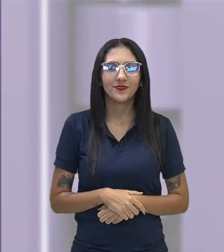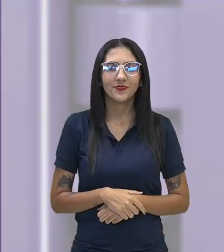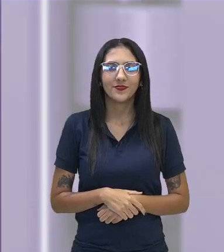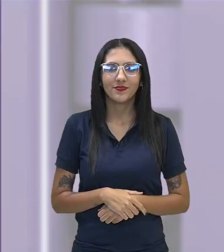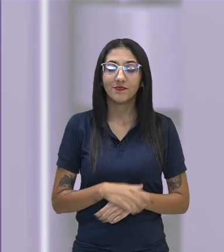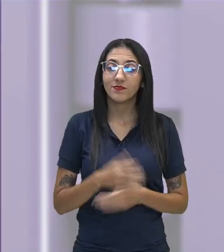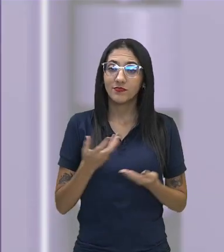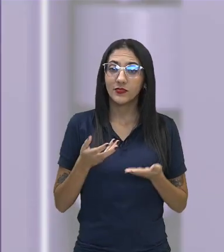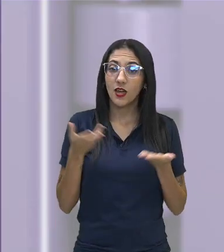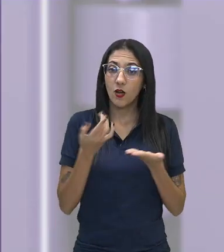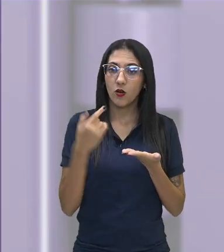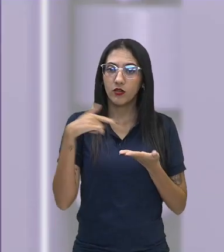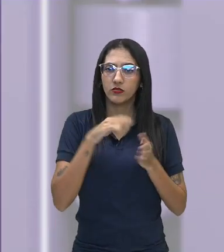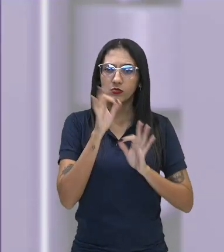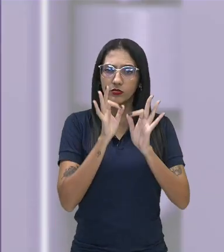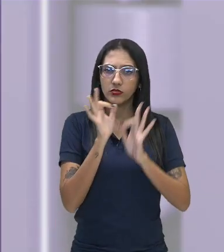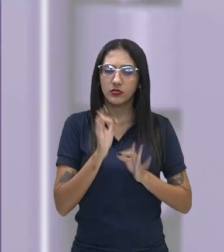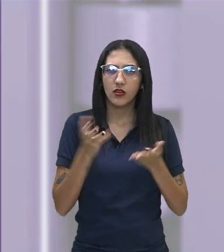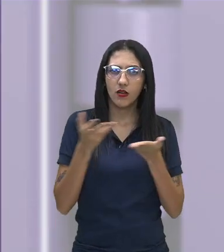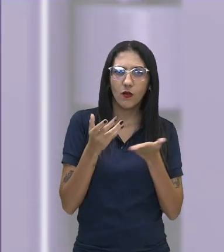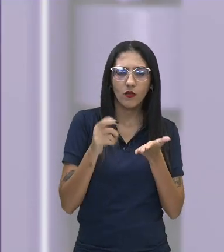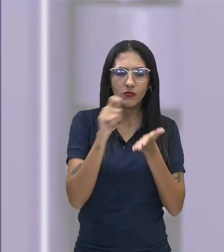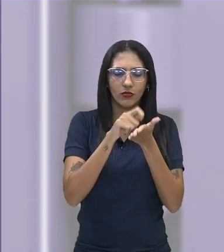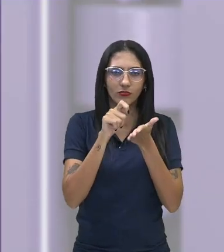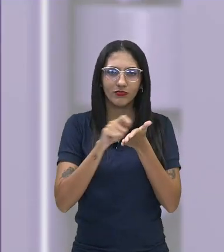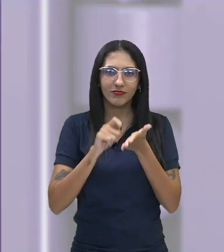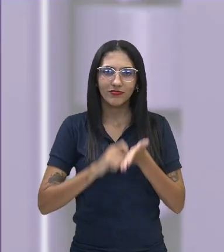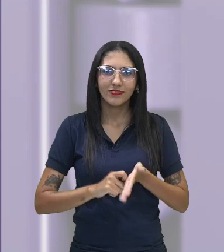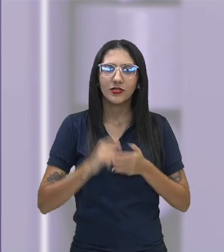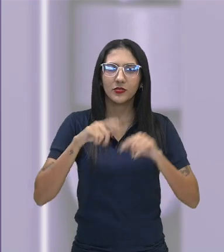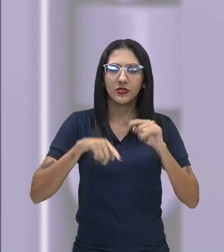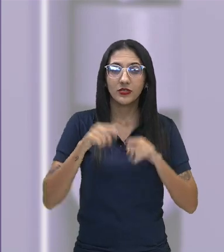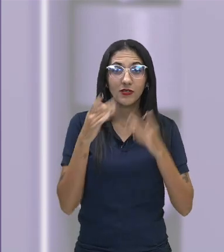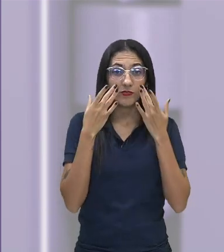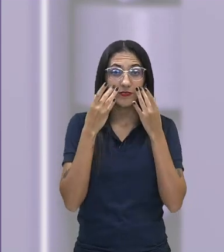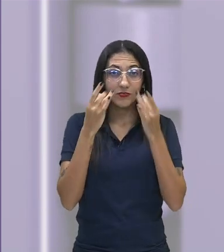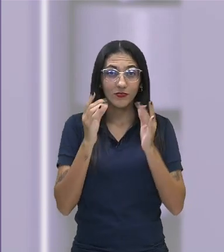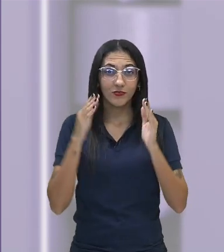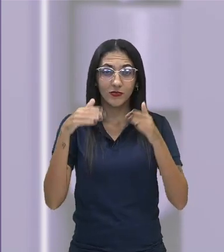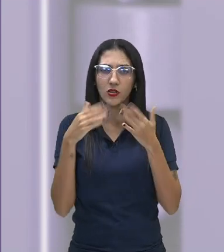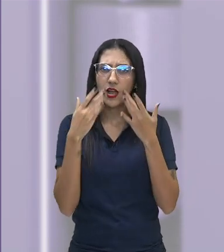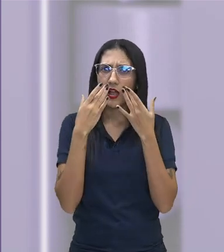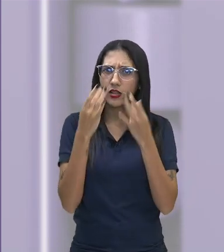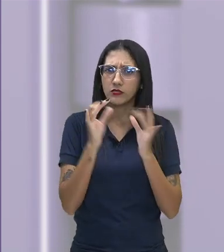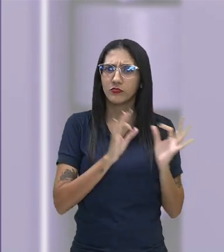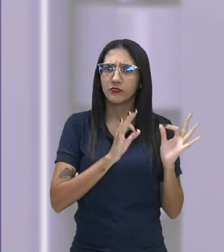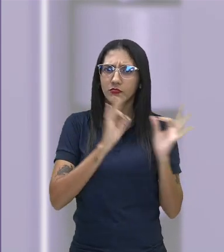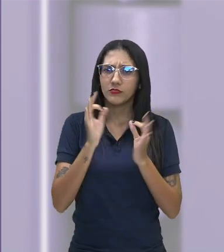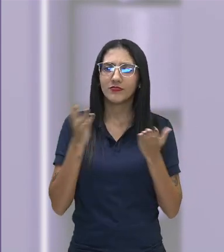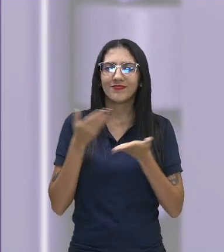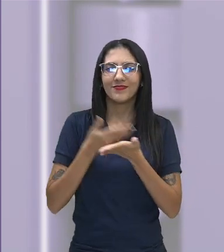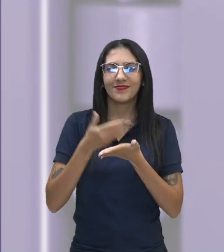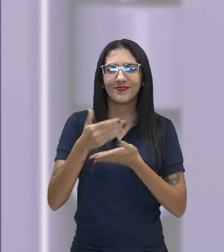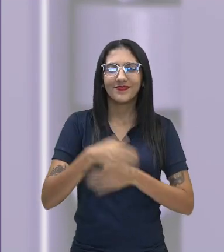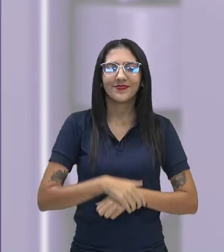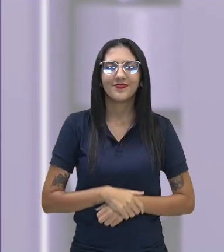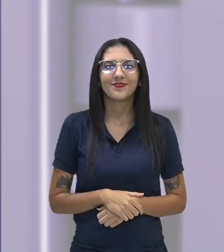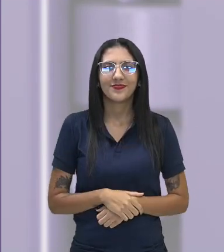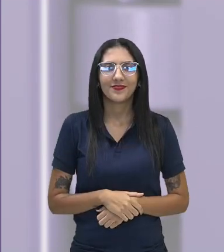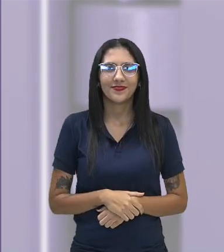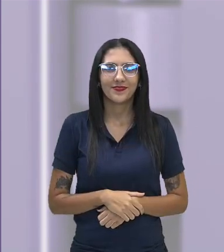Então agora você organiza o seu material, se concentra e presta atenção porque a nossa aula vai